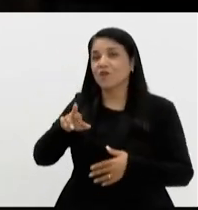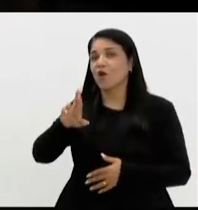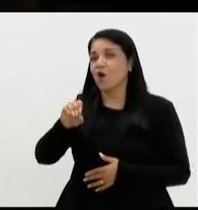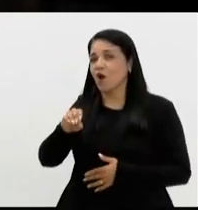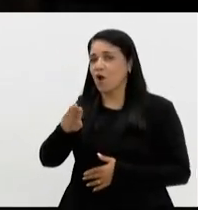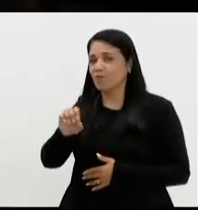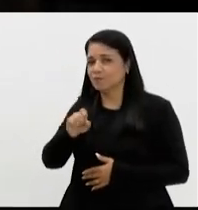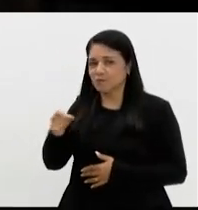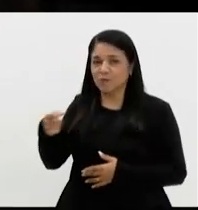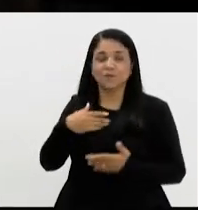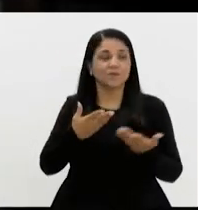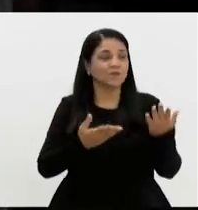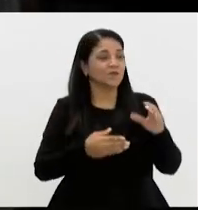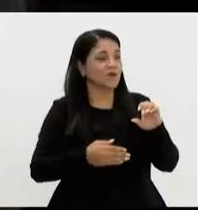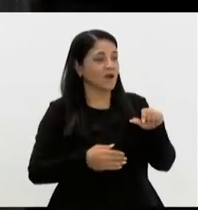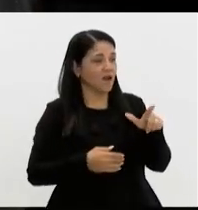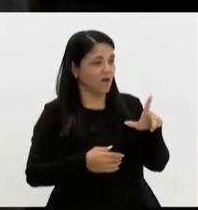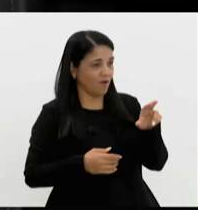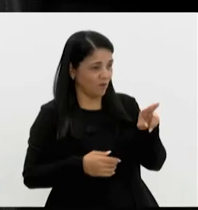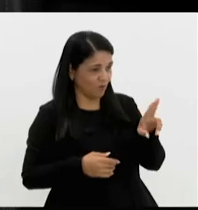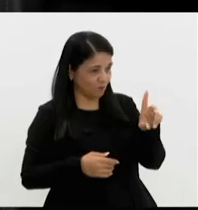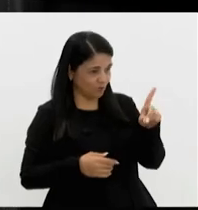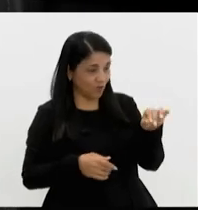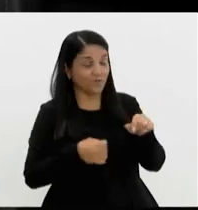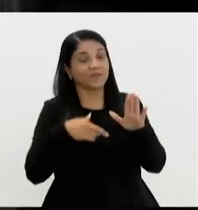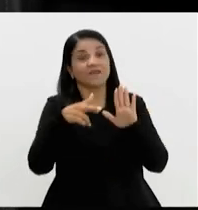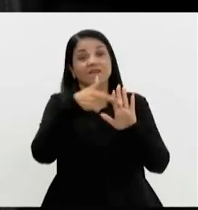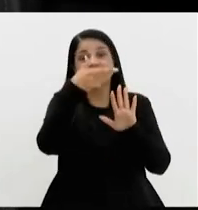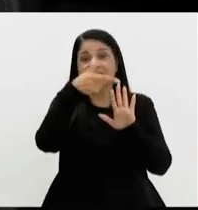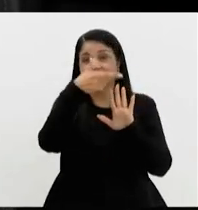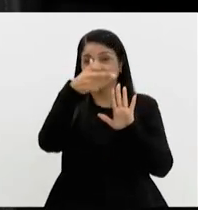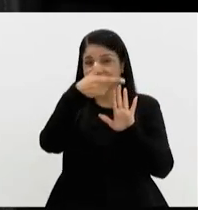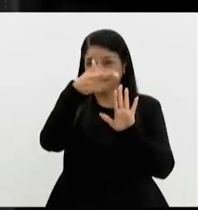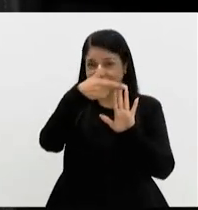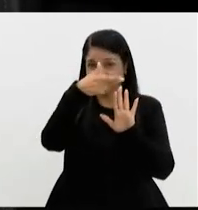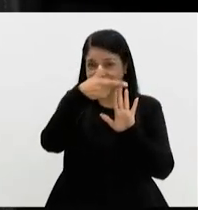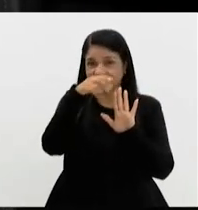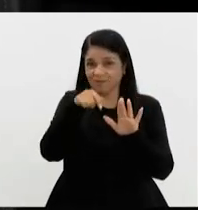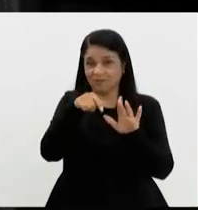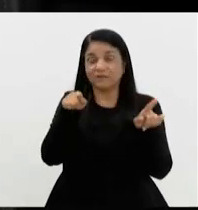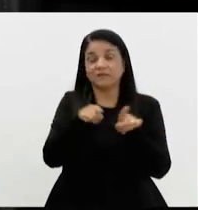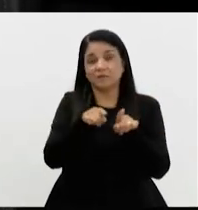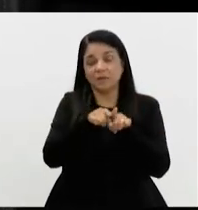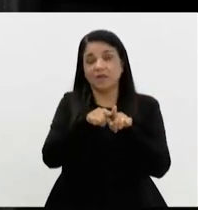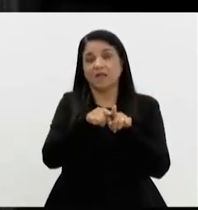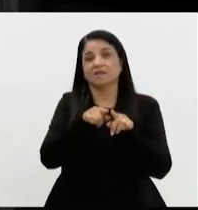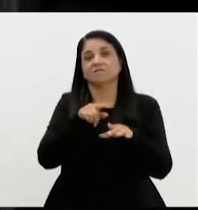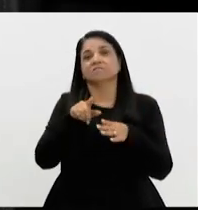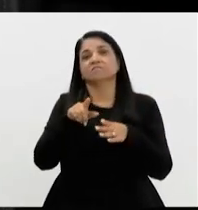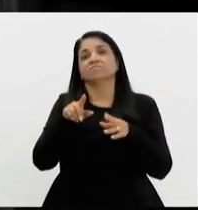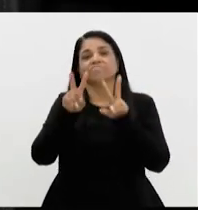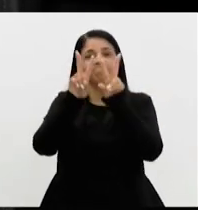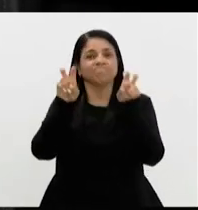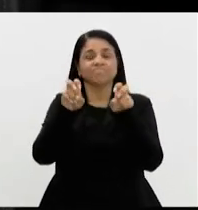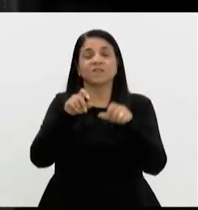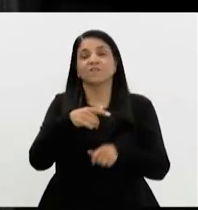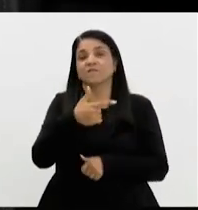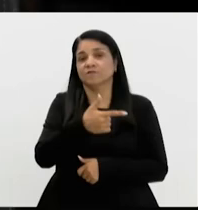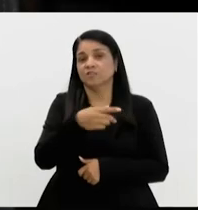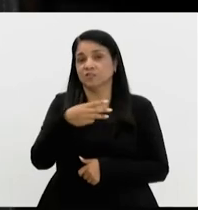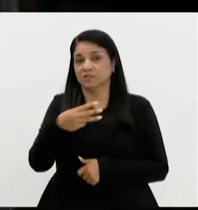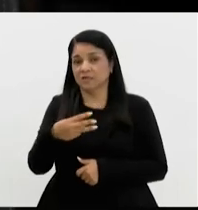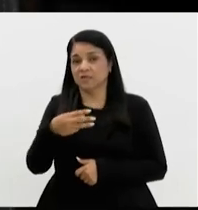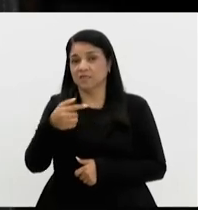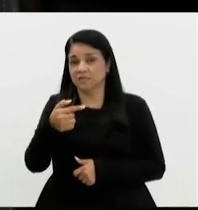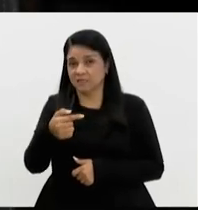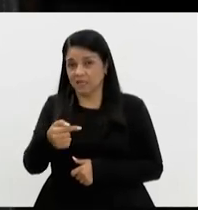D Maria Cláudia a resolução vem tratando dessa matéria também a 23 735 e